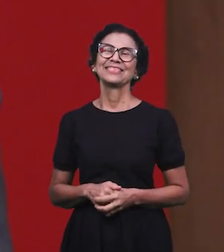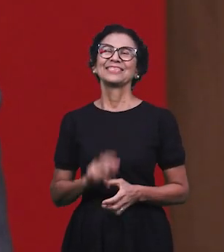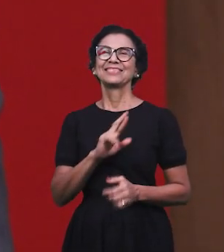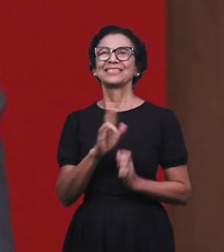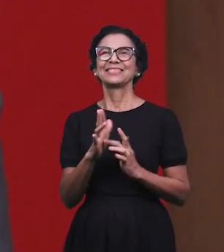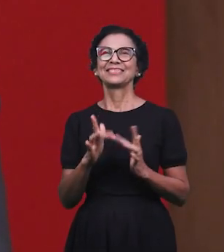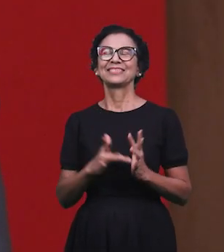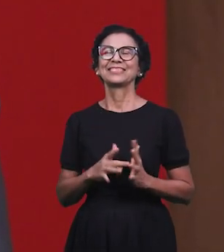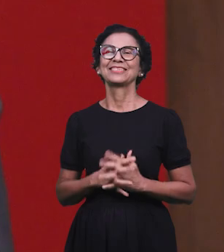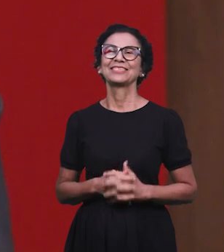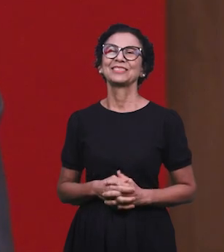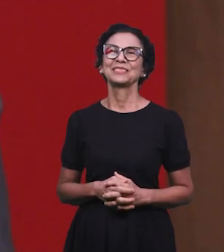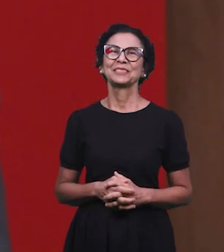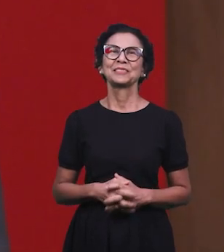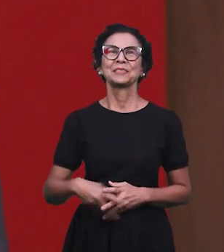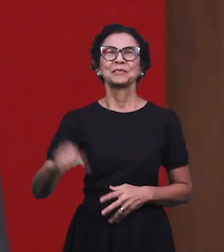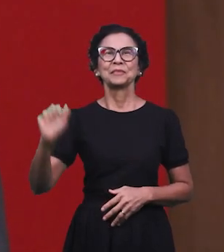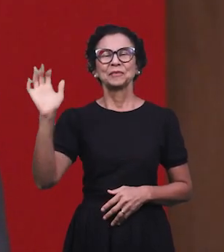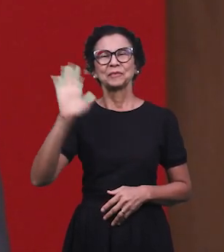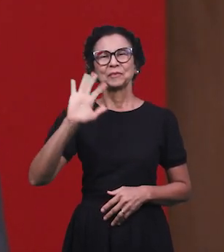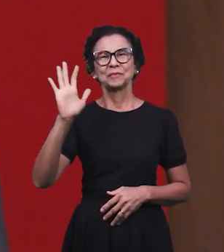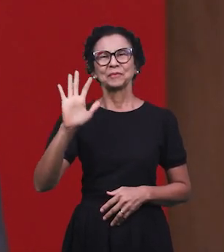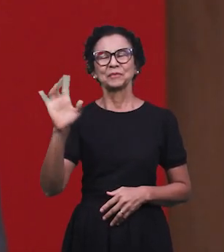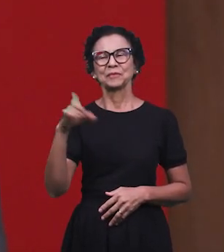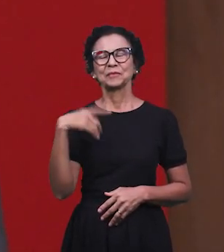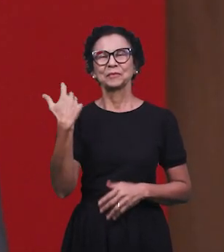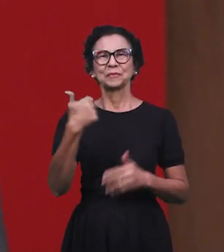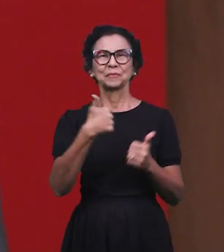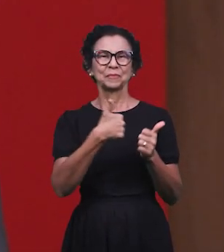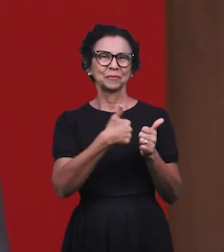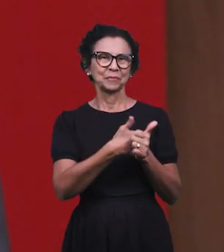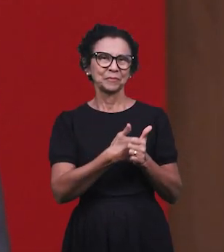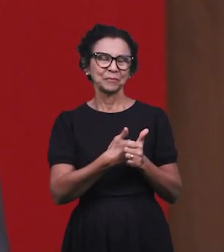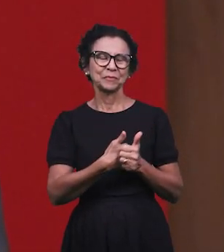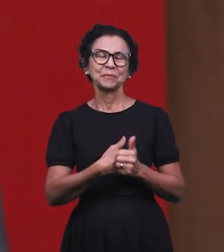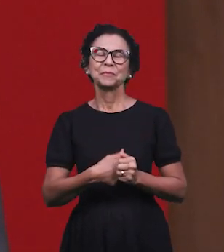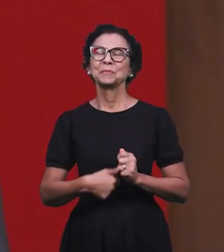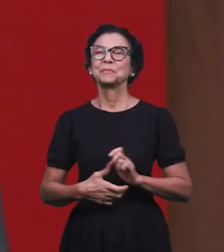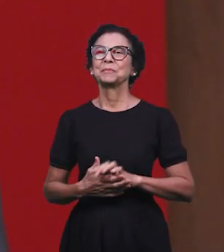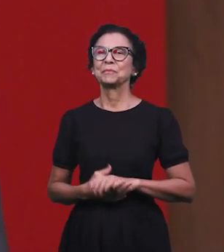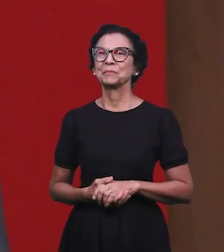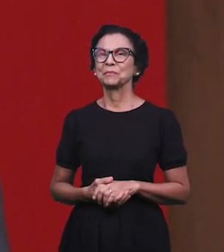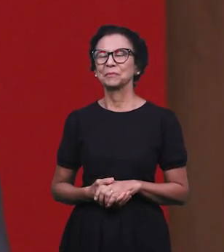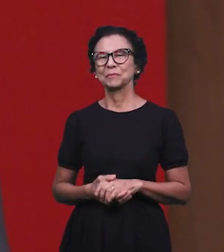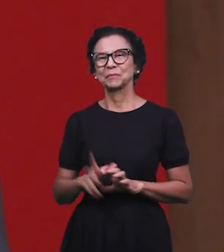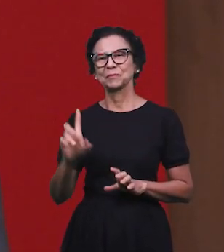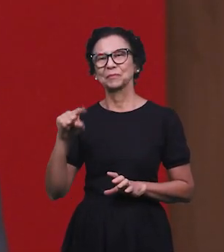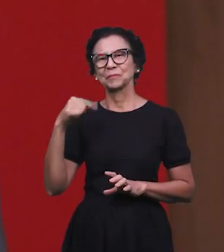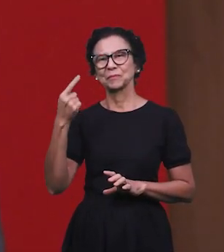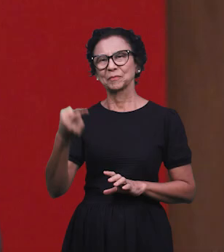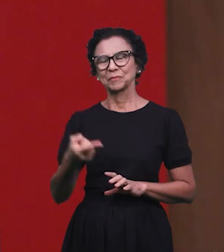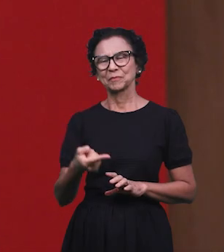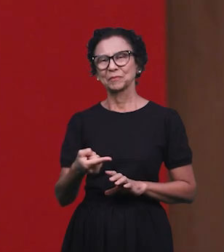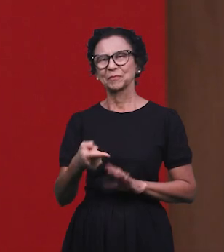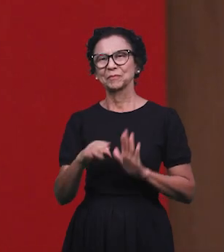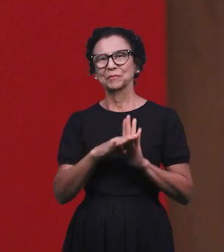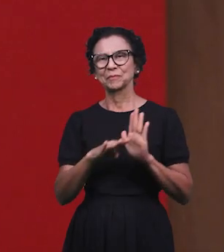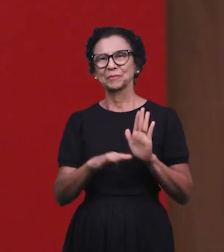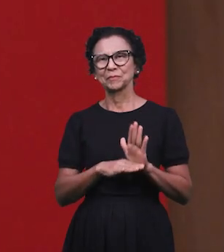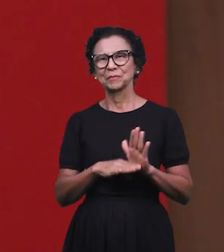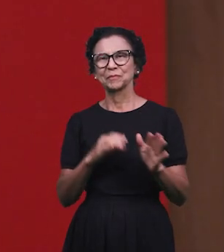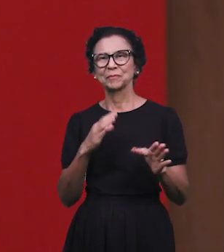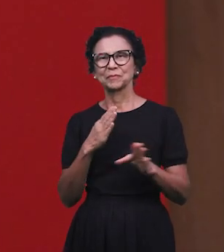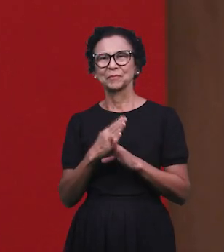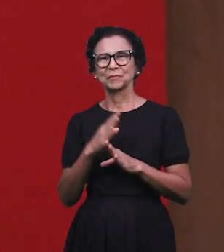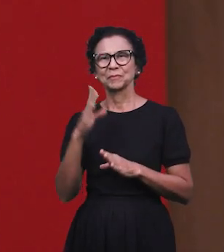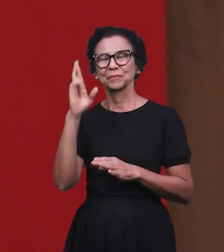vencer. Amém. Também quero despedir de todos que nos acompanharam neste episódio. e até o nosso próximo programa. A paz